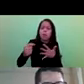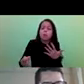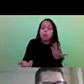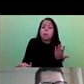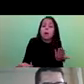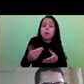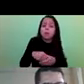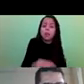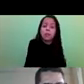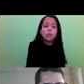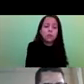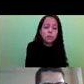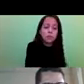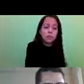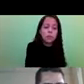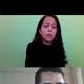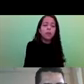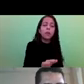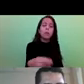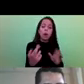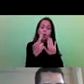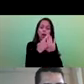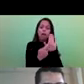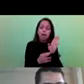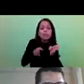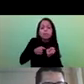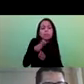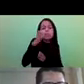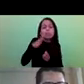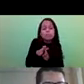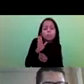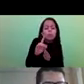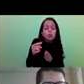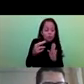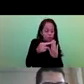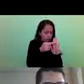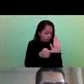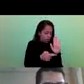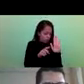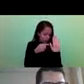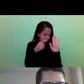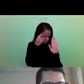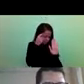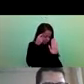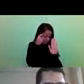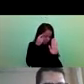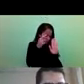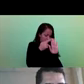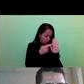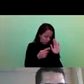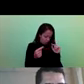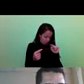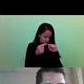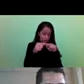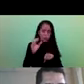Que princípios, né, nós estamos refletindo nos nossos cursos, nas